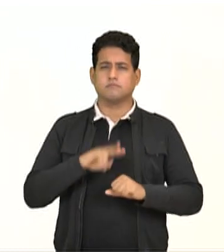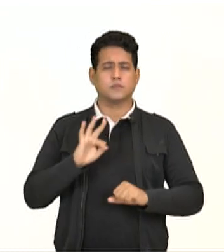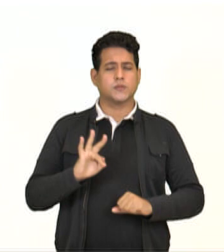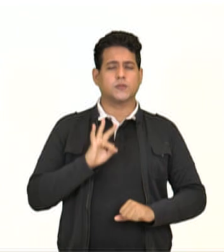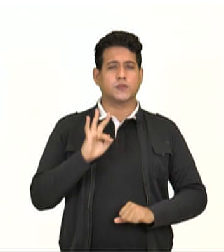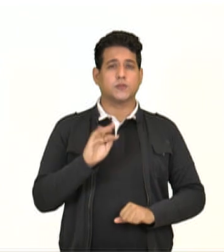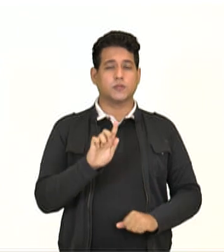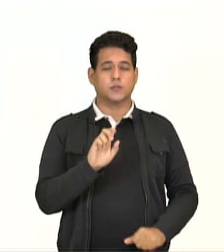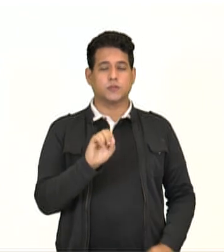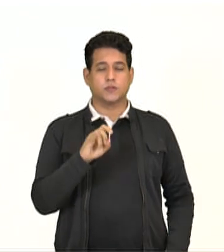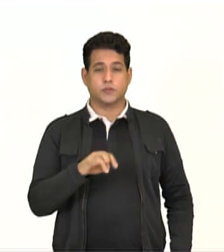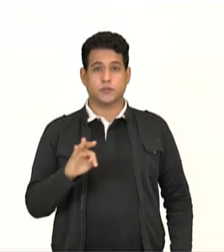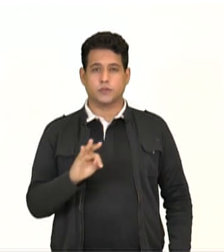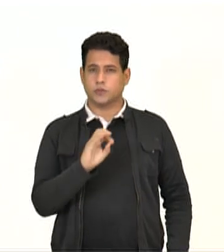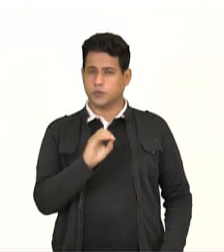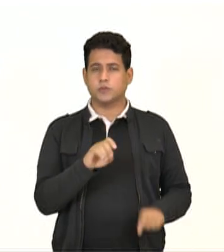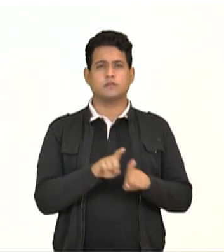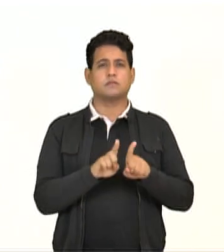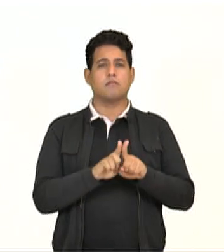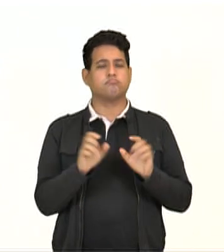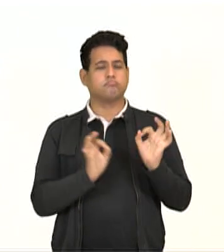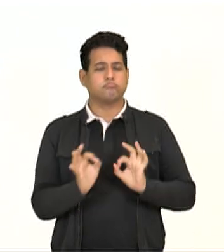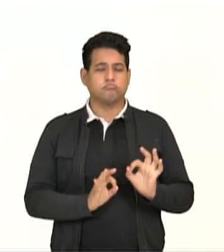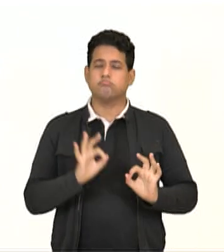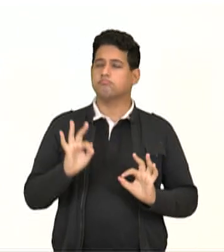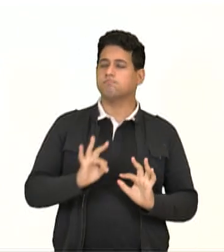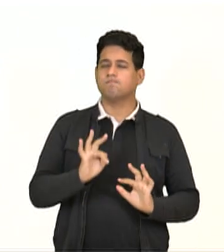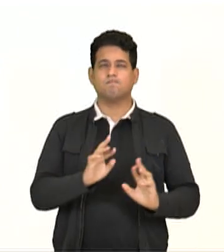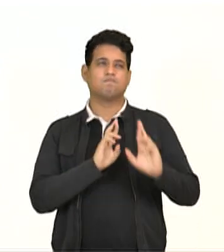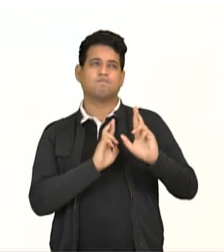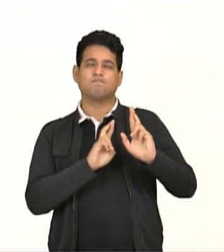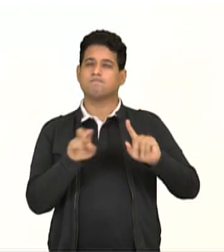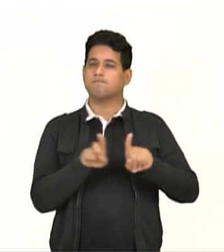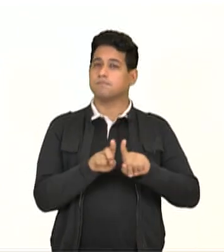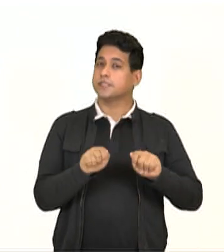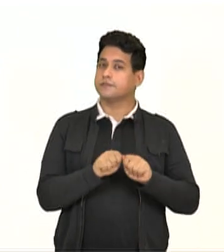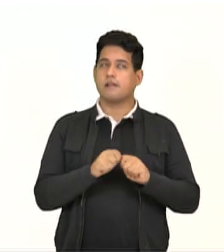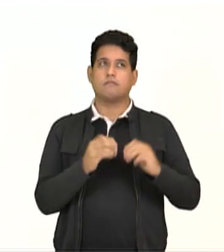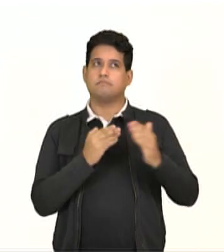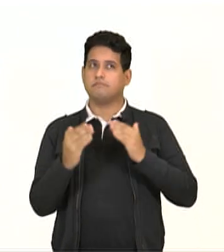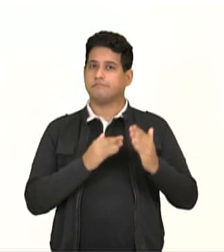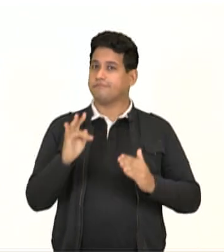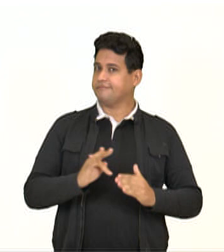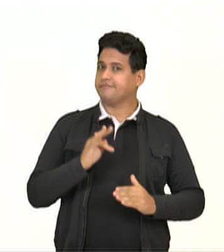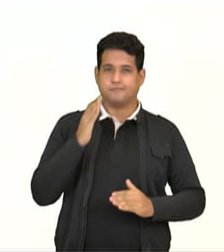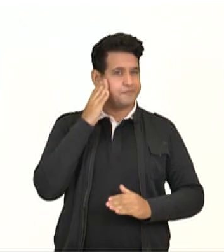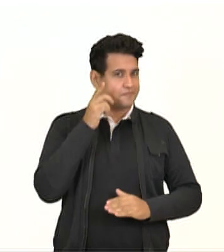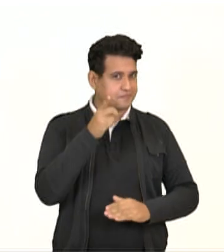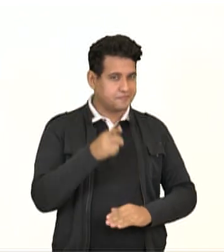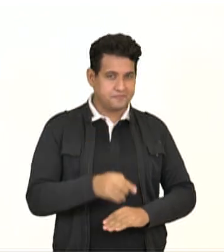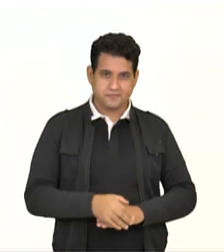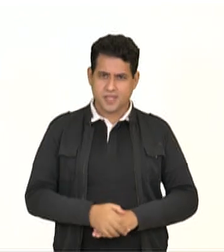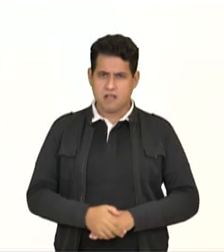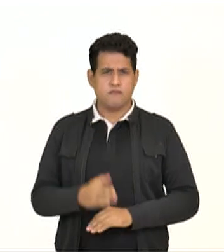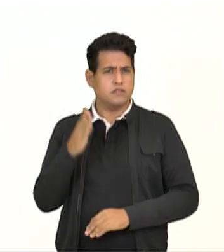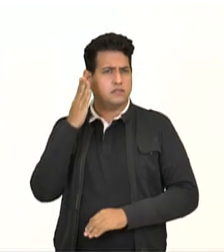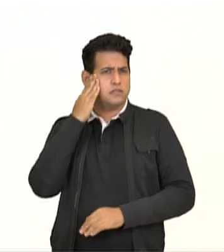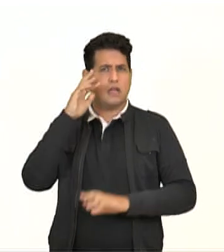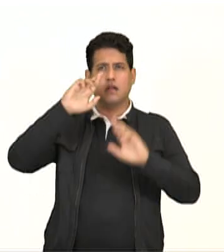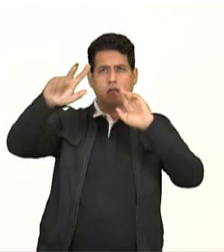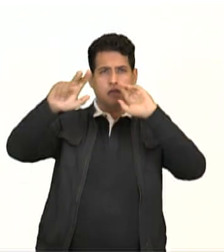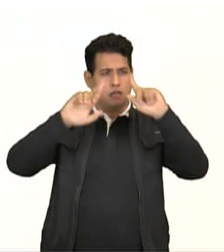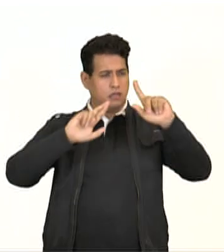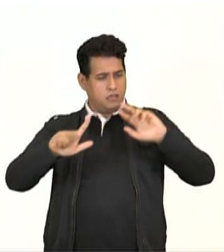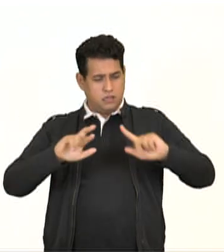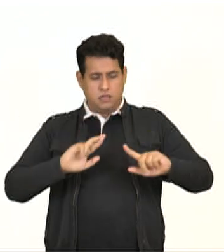futuro going to e will para descrever planos, expectativas e fazer previsões? E você sabe diferenciar